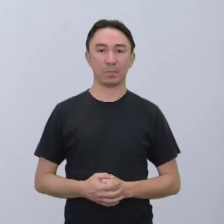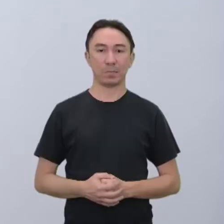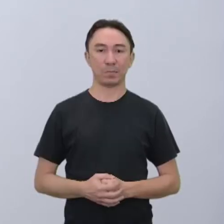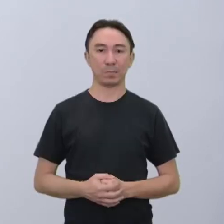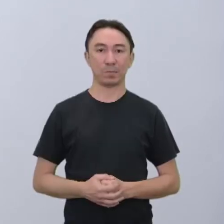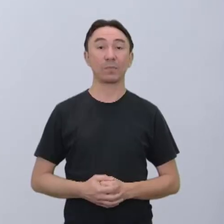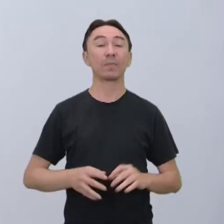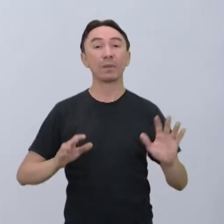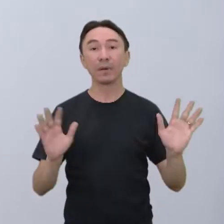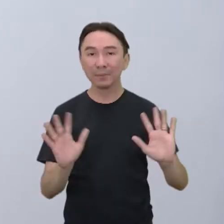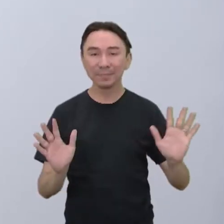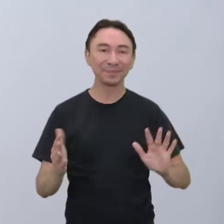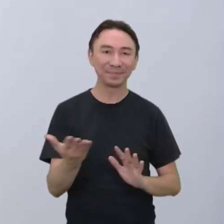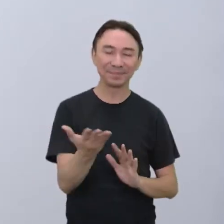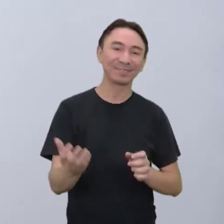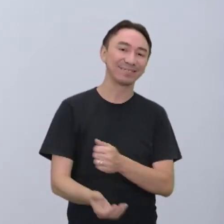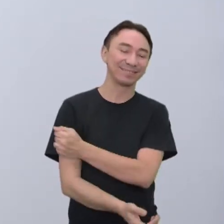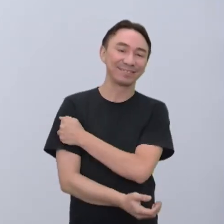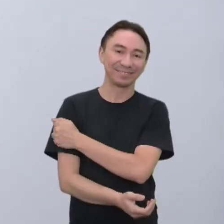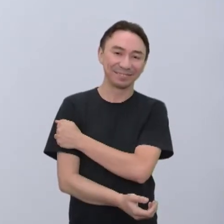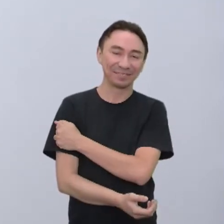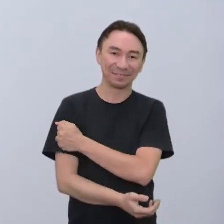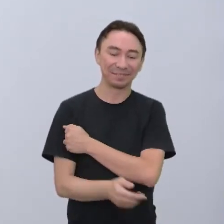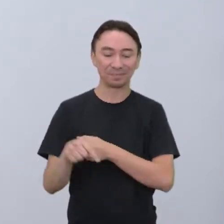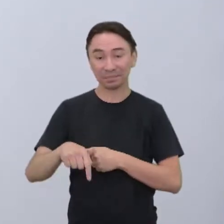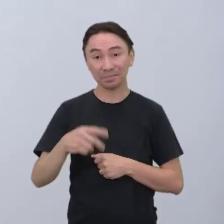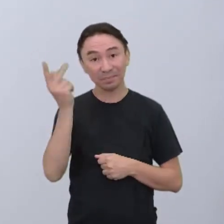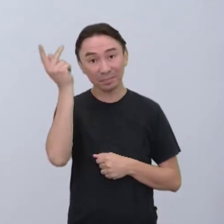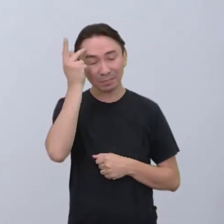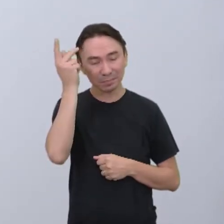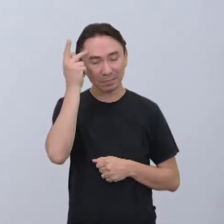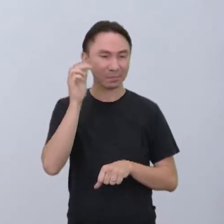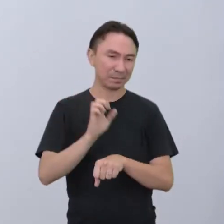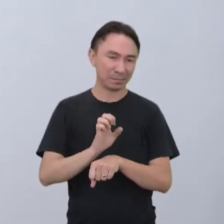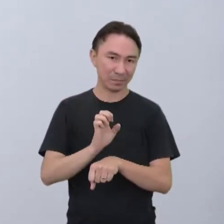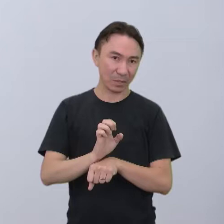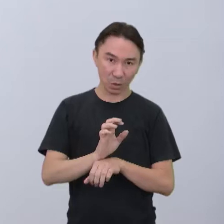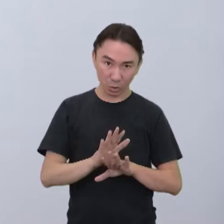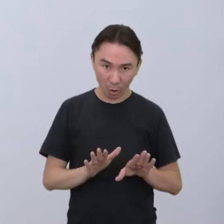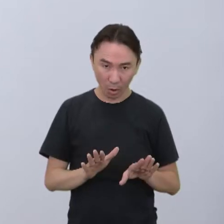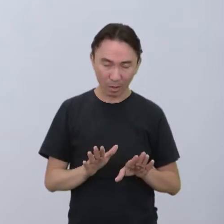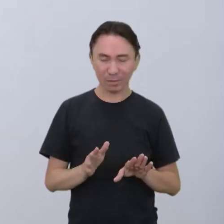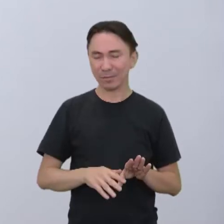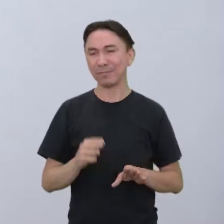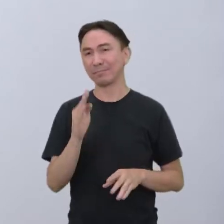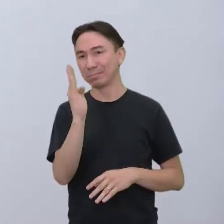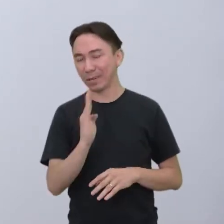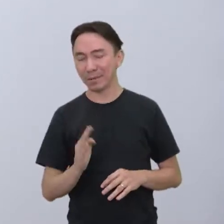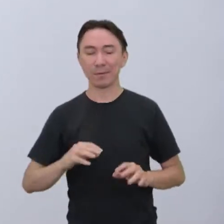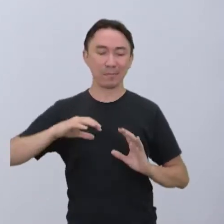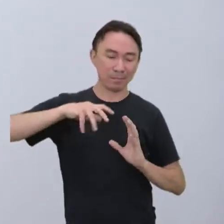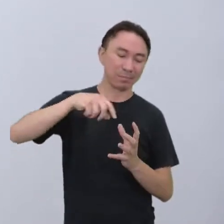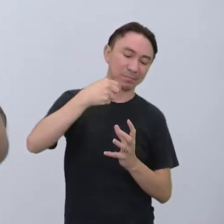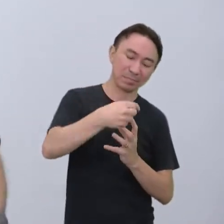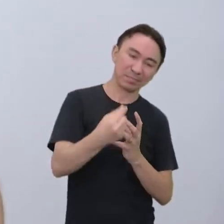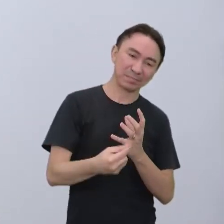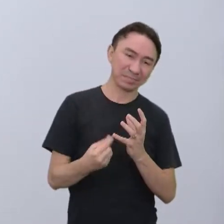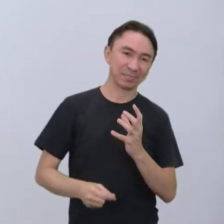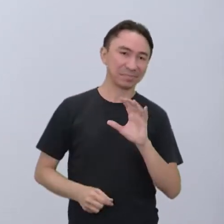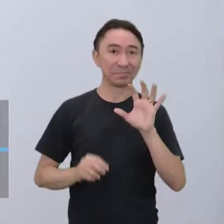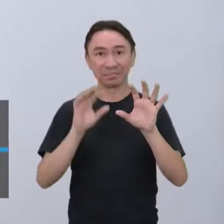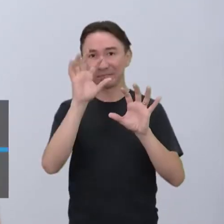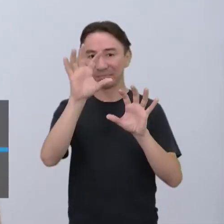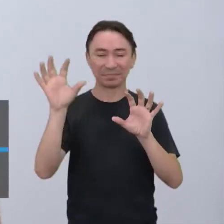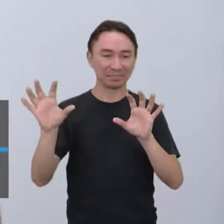Olá, queridíssimos estudantes do estado de São Paulo e não só do estado de São Paulo, do Brasil, do mundo, dos continentes afins,